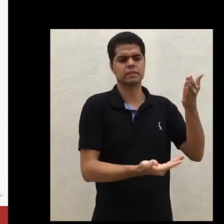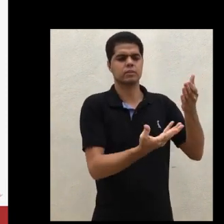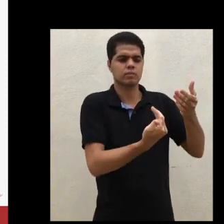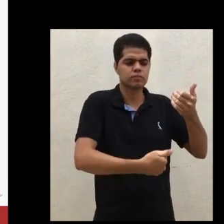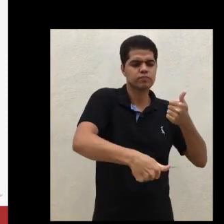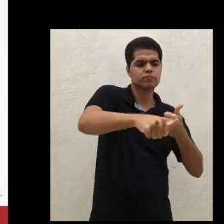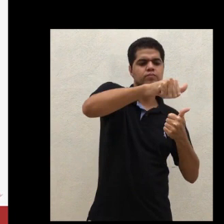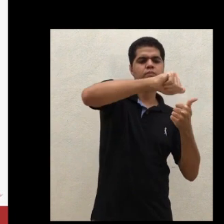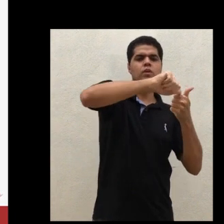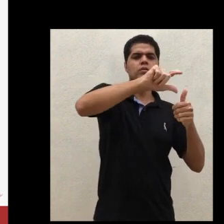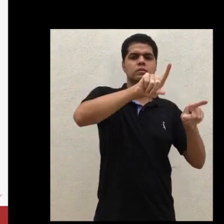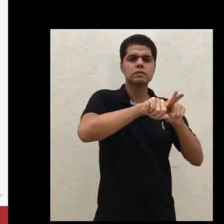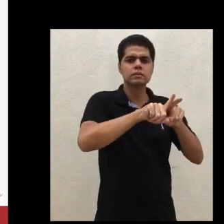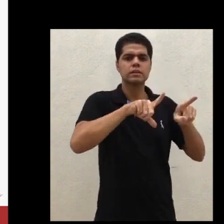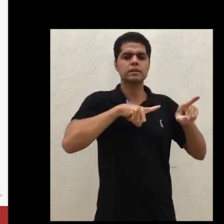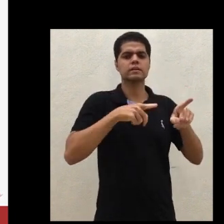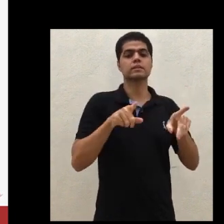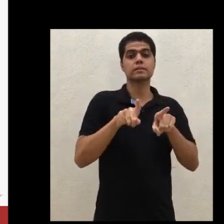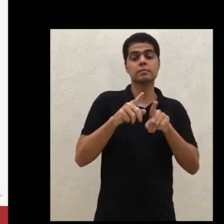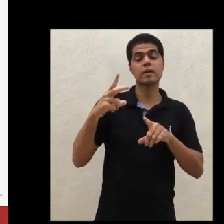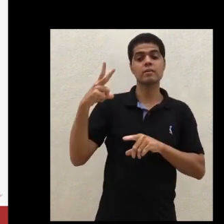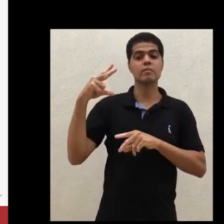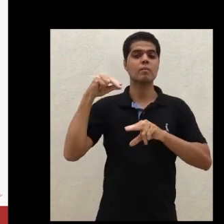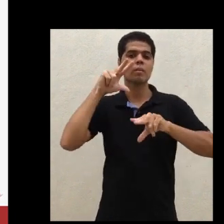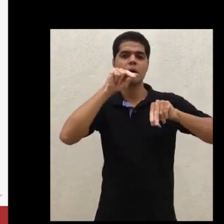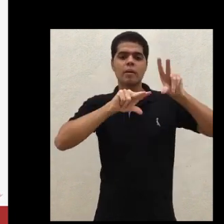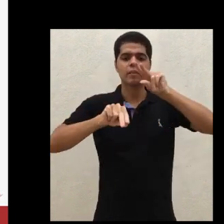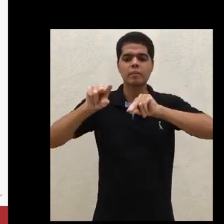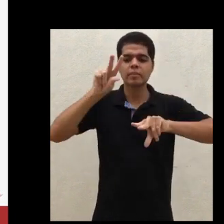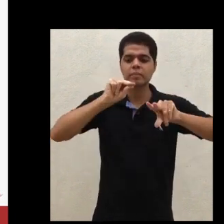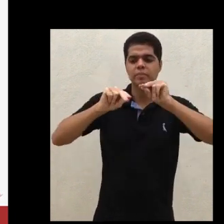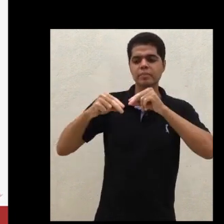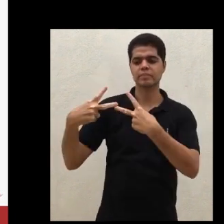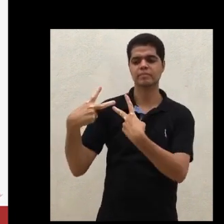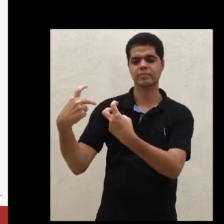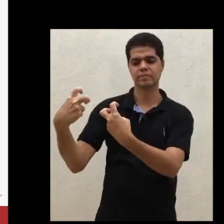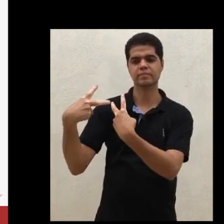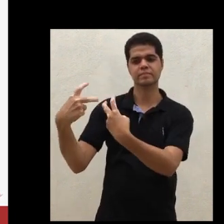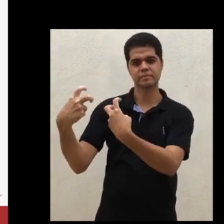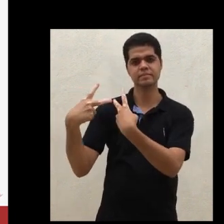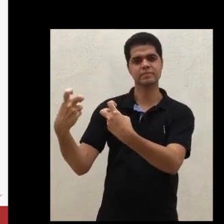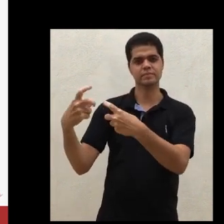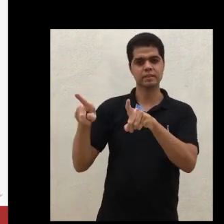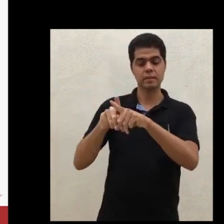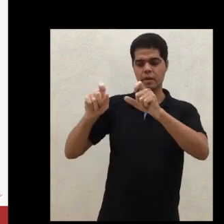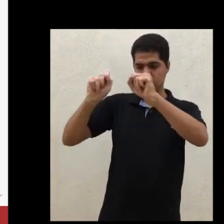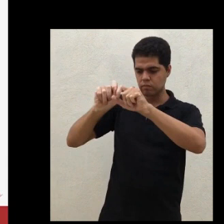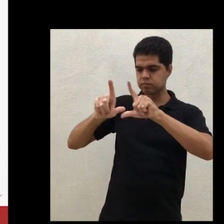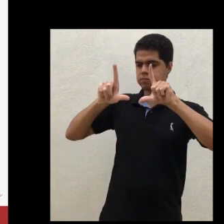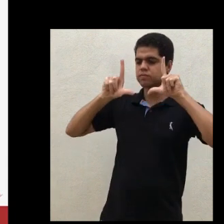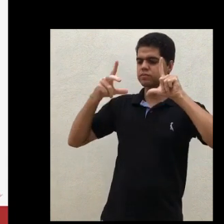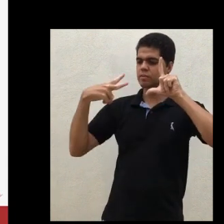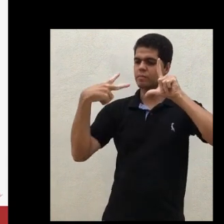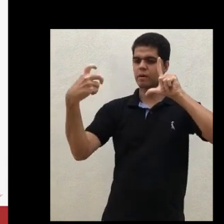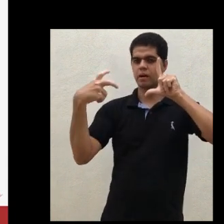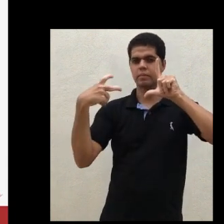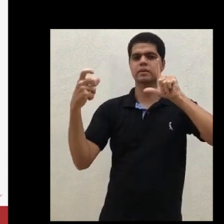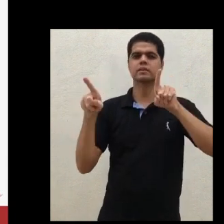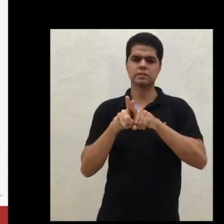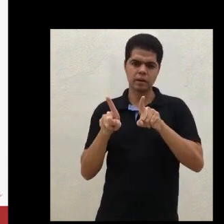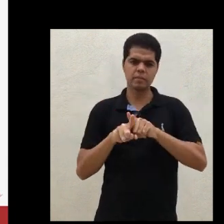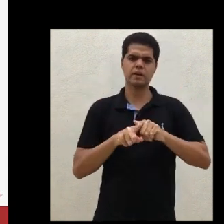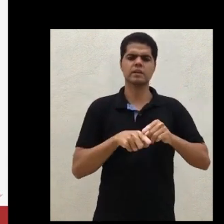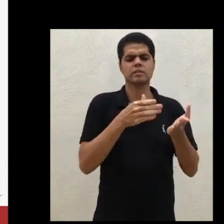informação parcial, reconhecimento de fala, reconhecimento de voz, reconhecimento de imagem, eu tenho